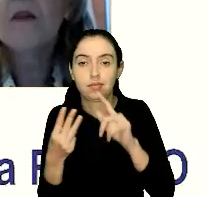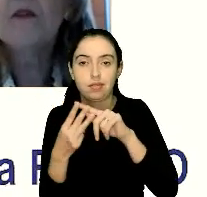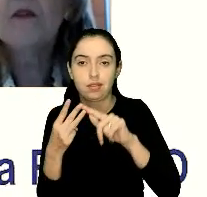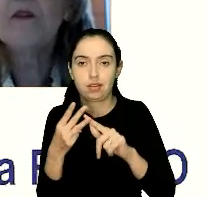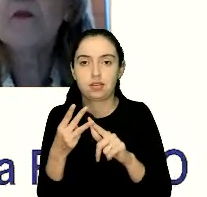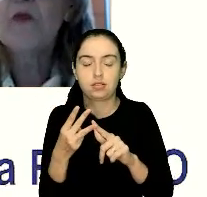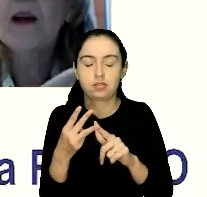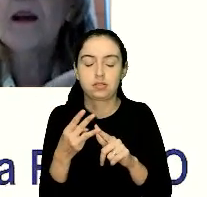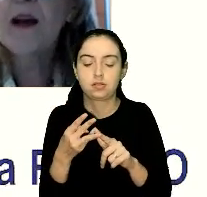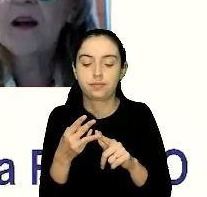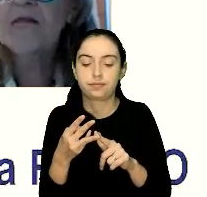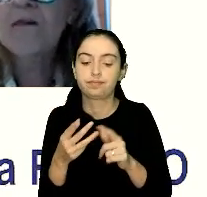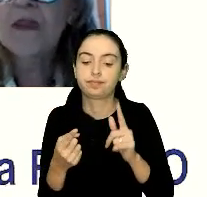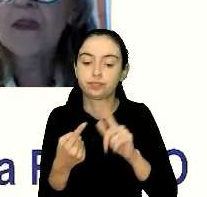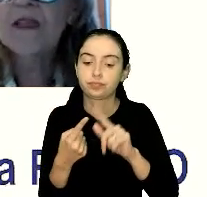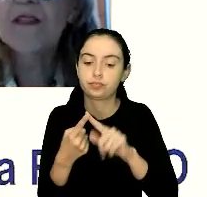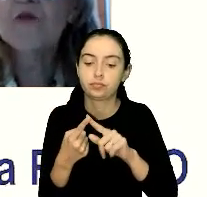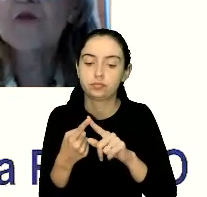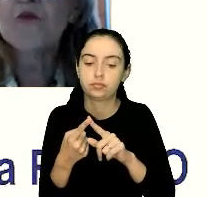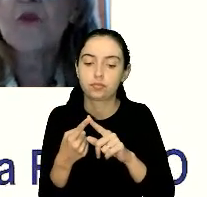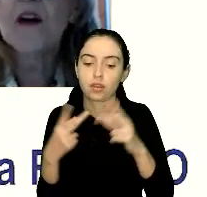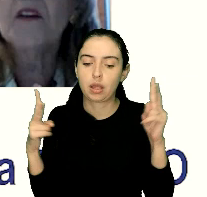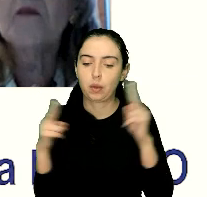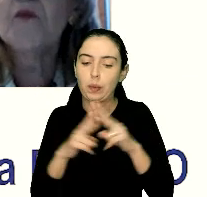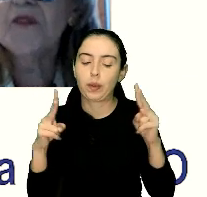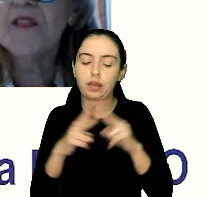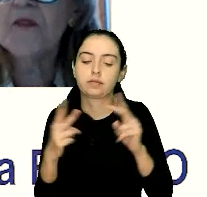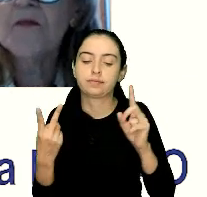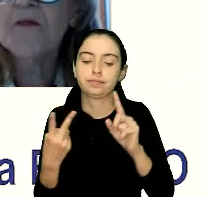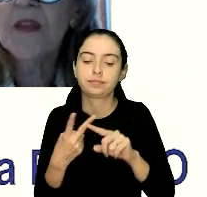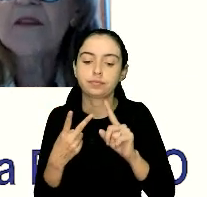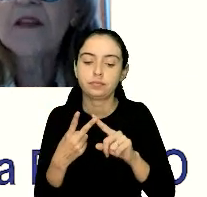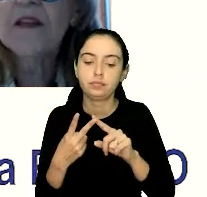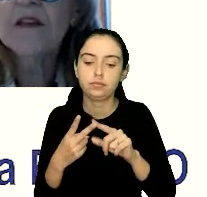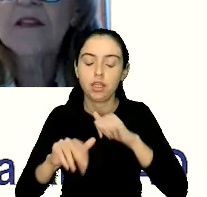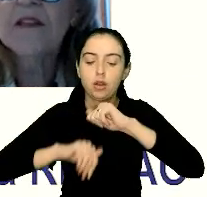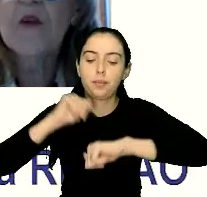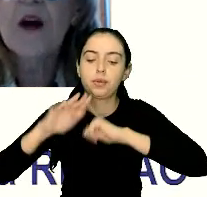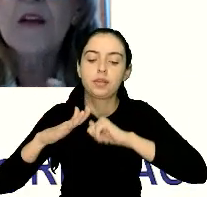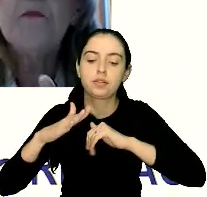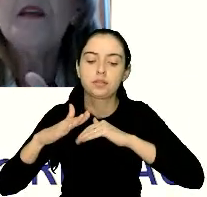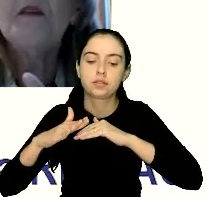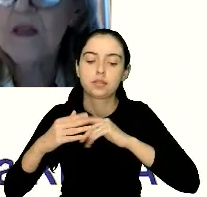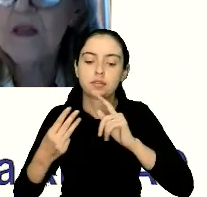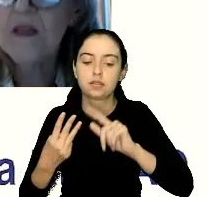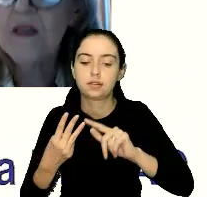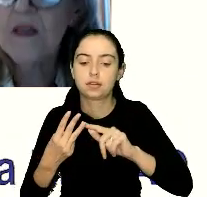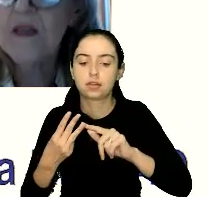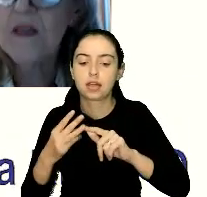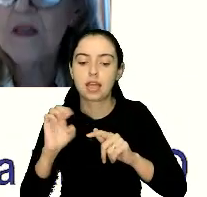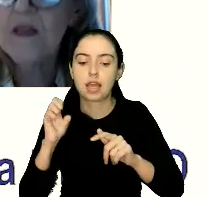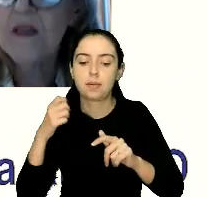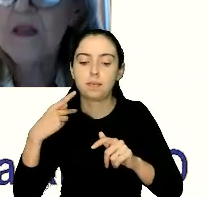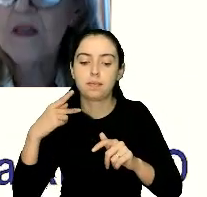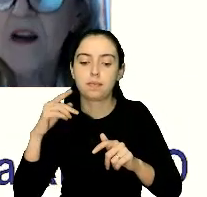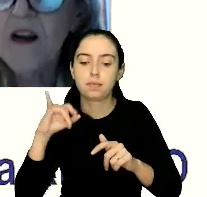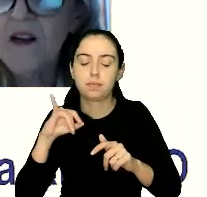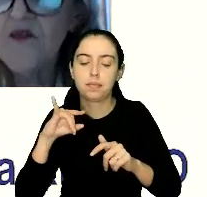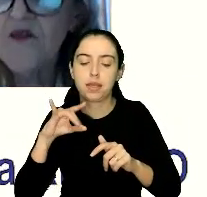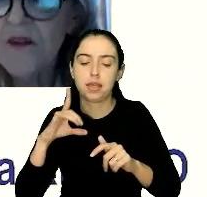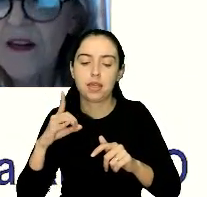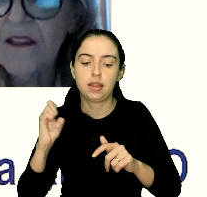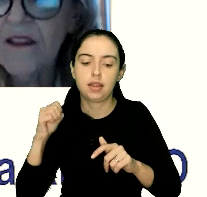situações, né? Primeiro, a guerra. Segundo, a revolução. Terceiro, a epidemia, que é